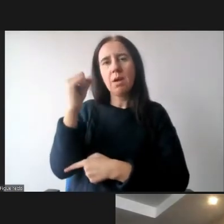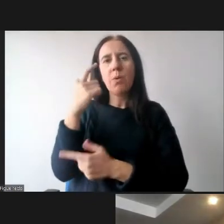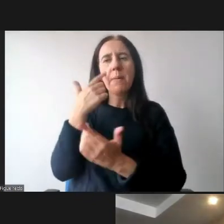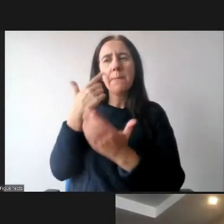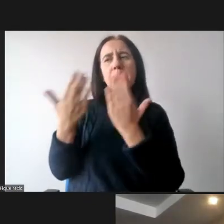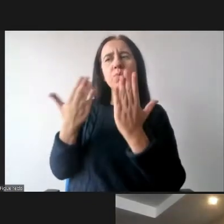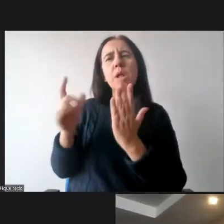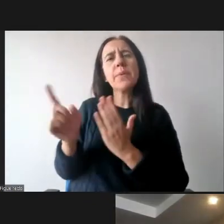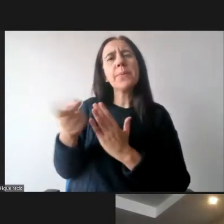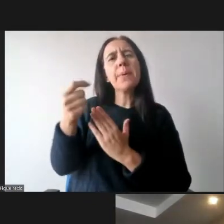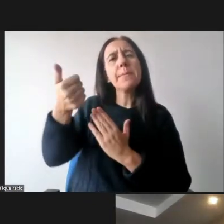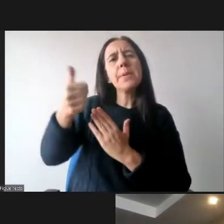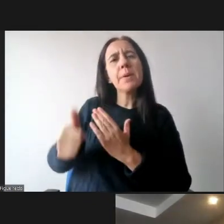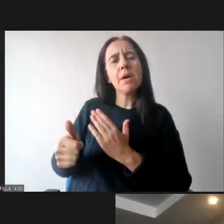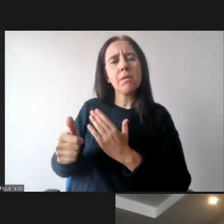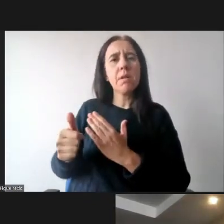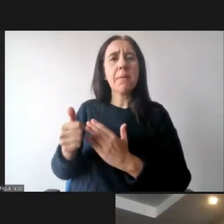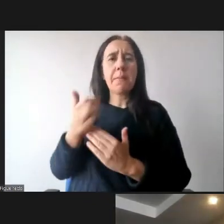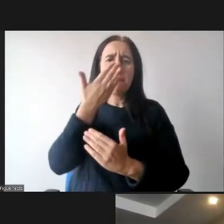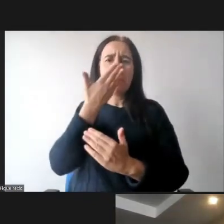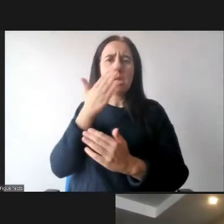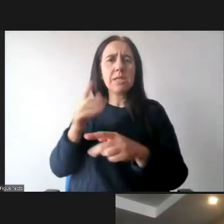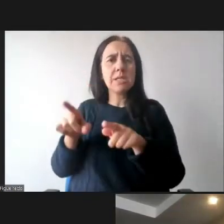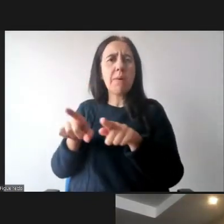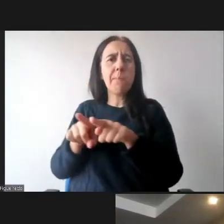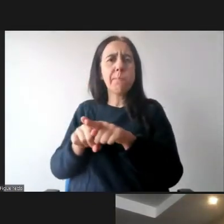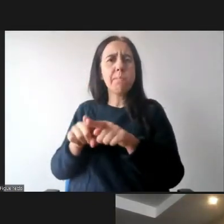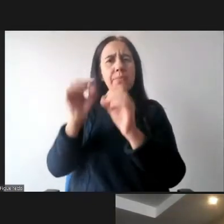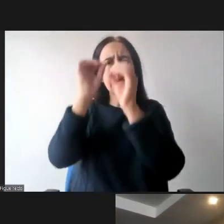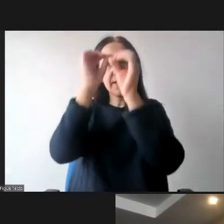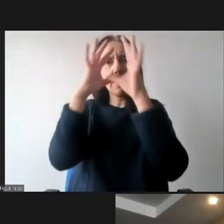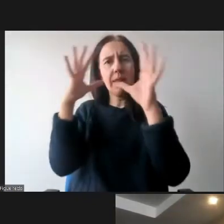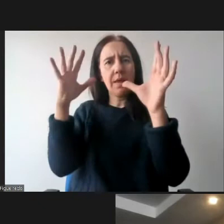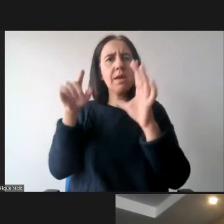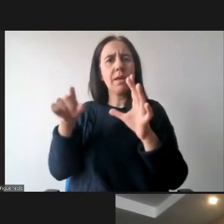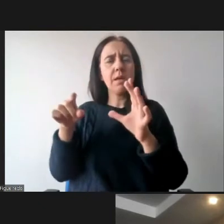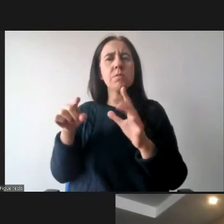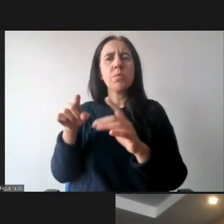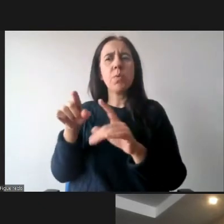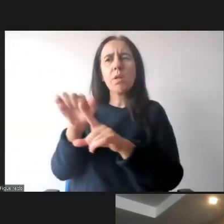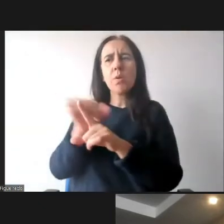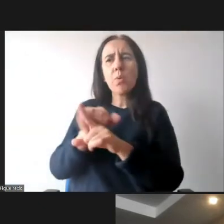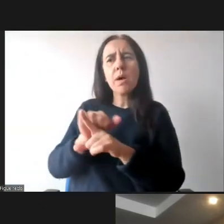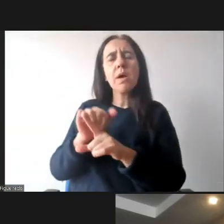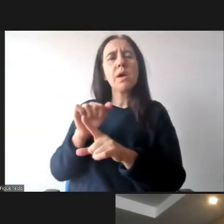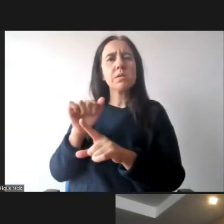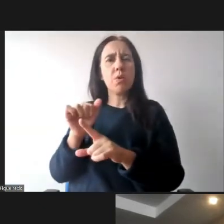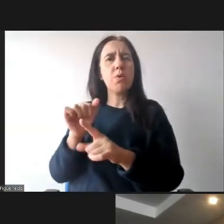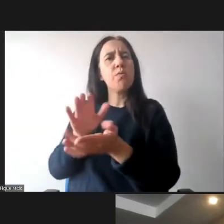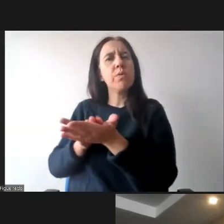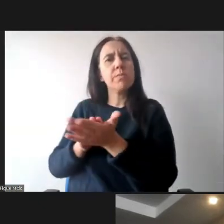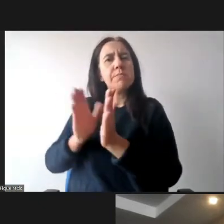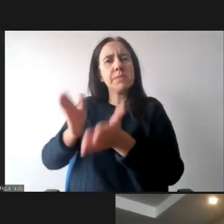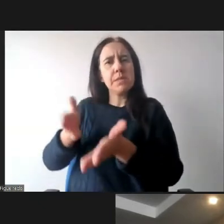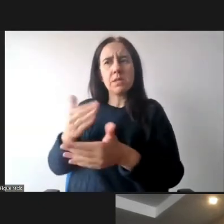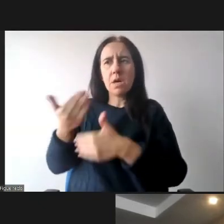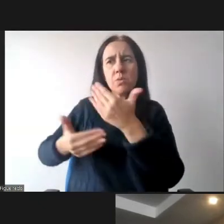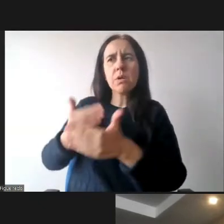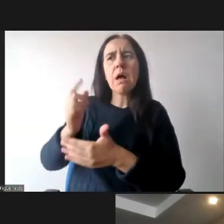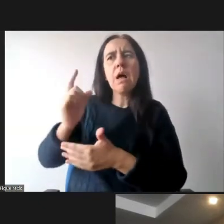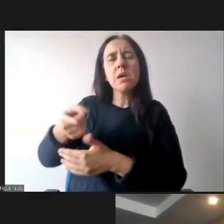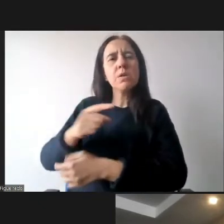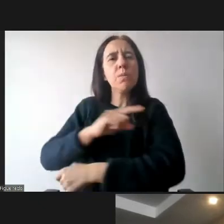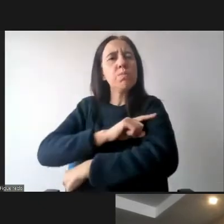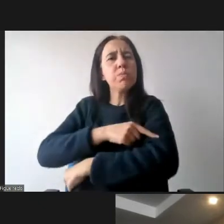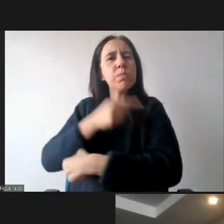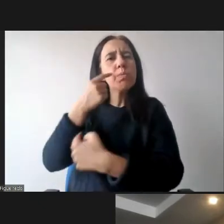proporcionalidade parece remeter para uma ideia de correção ou de fundamentação da atuação dos poderes públicos,